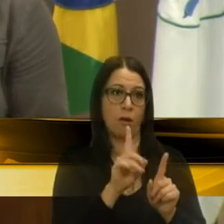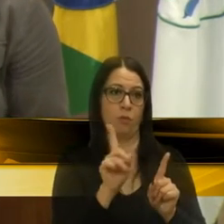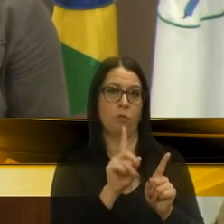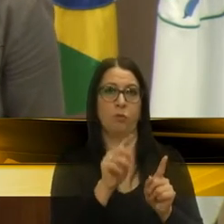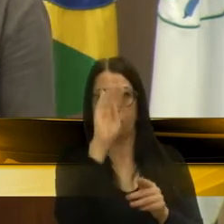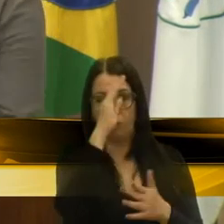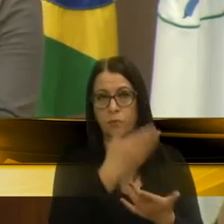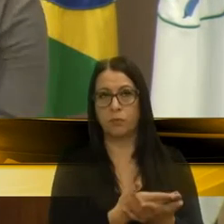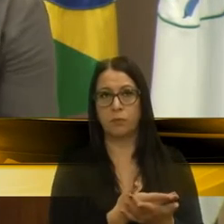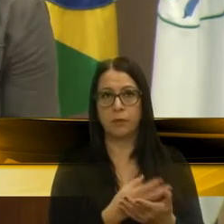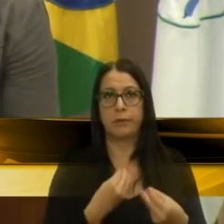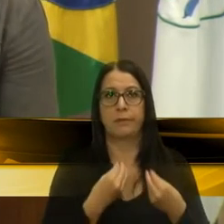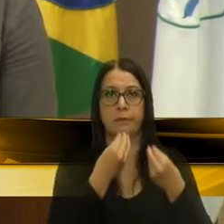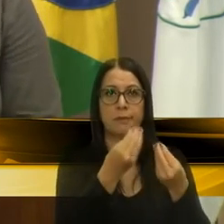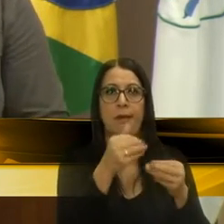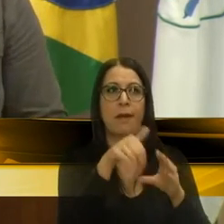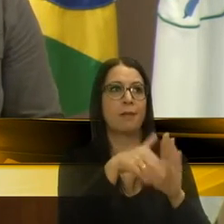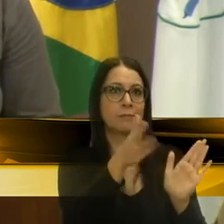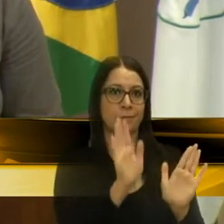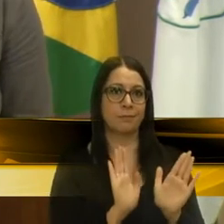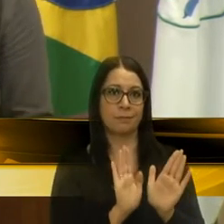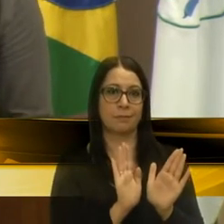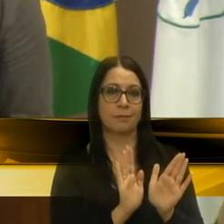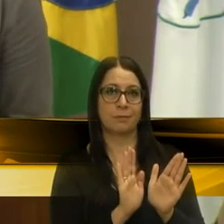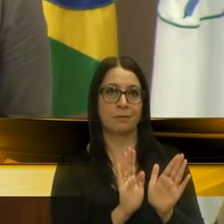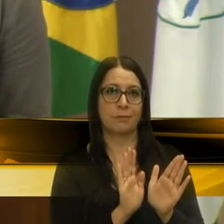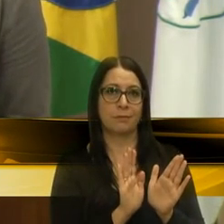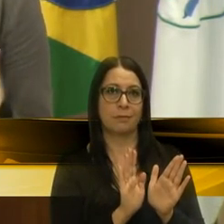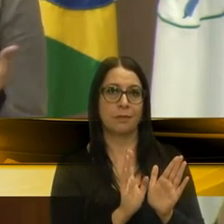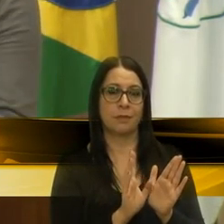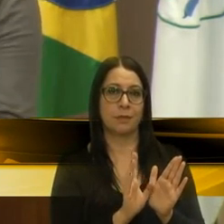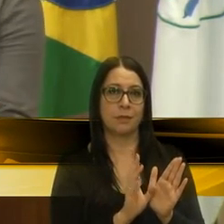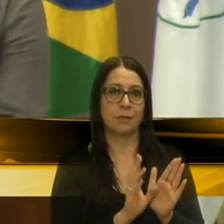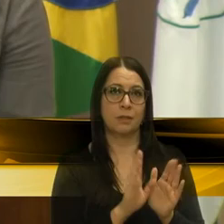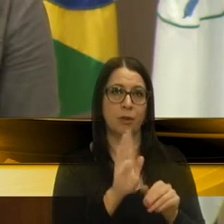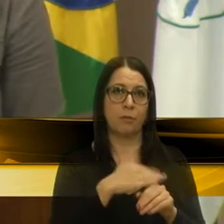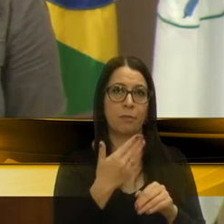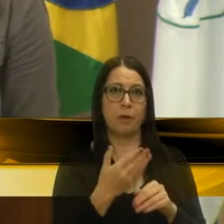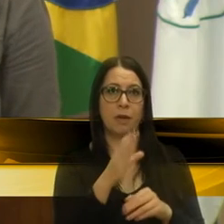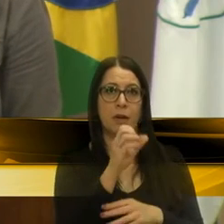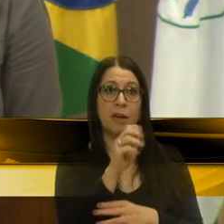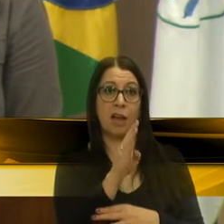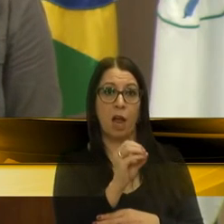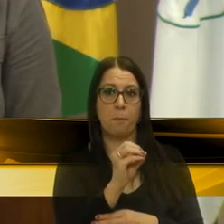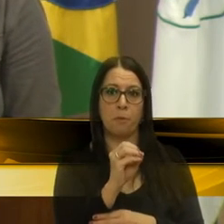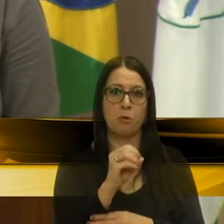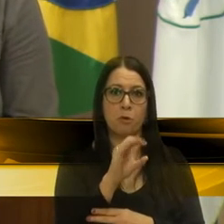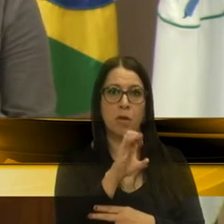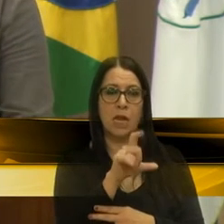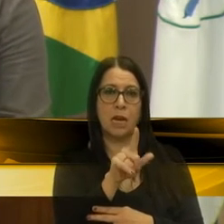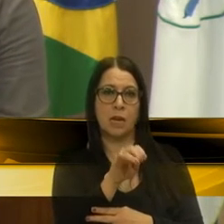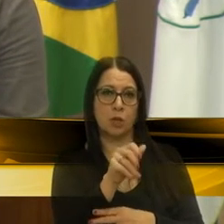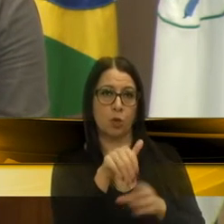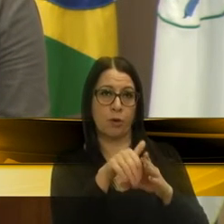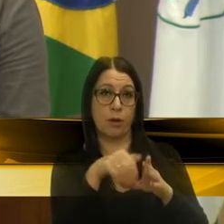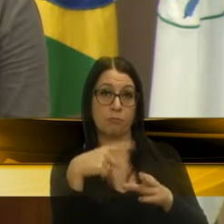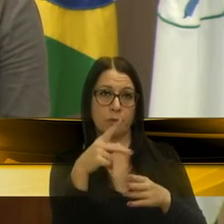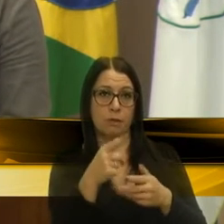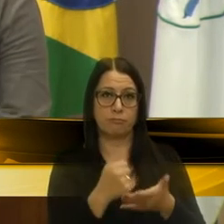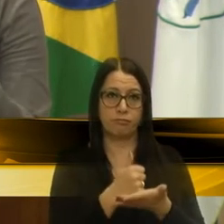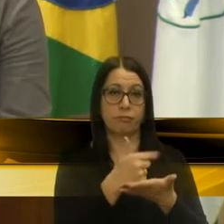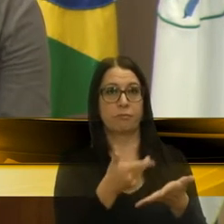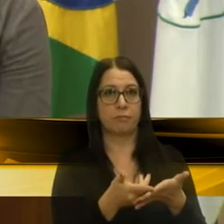confiar? Entregou a eleição... eu diria que é o maior cabo eleitoral dele. E isso, inclusive, no